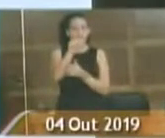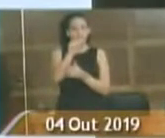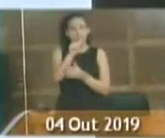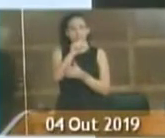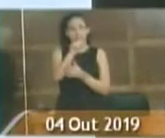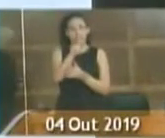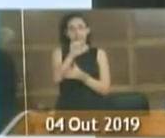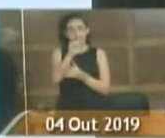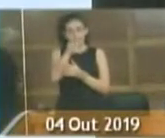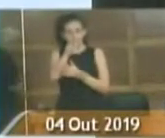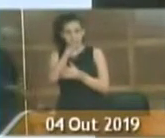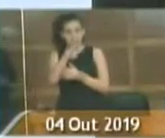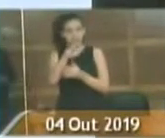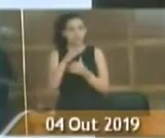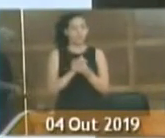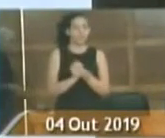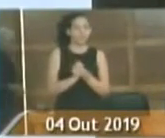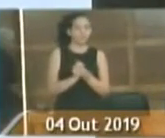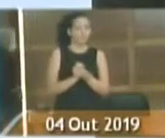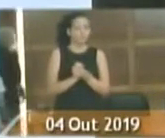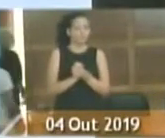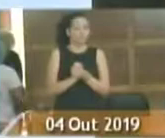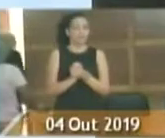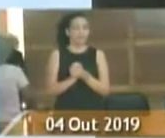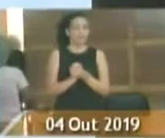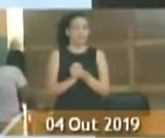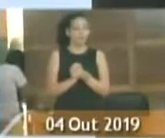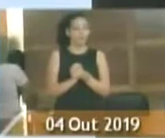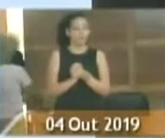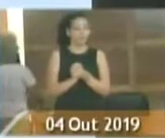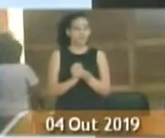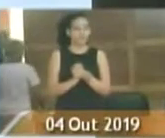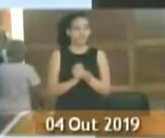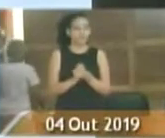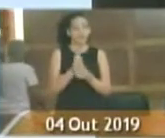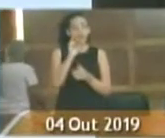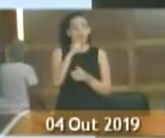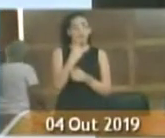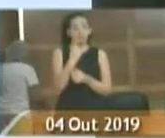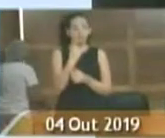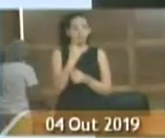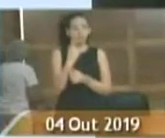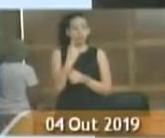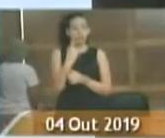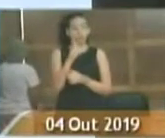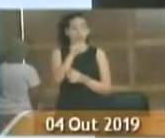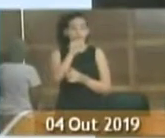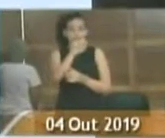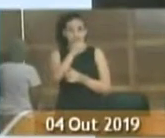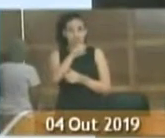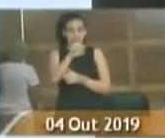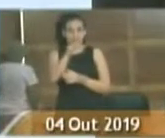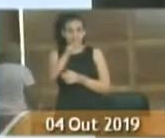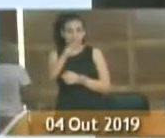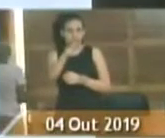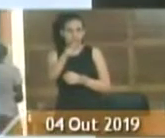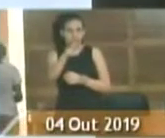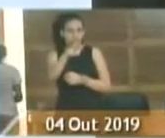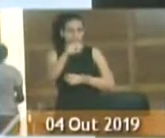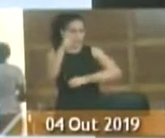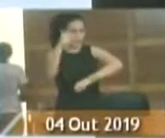terapia, que é um trabalho que a gente está fazendo lá na PUC do Paraná. É um aparelhozinho, e esse aparelho emite uma